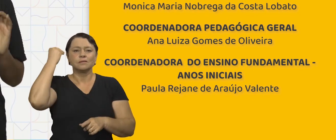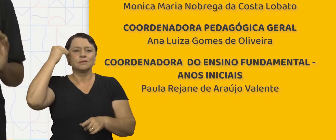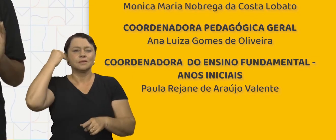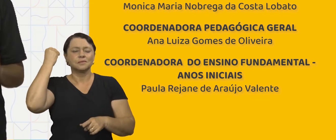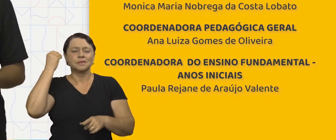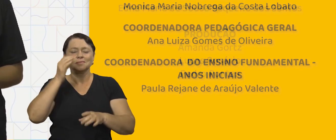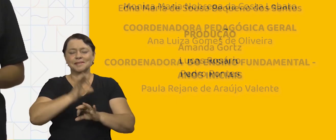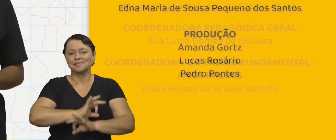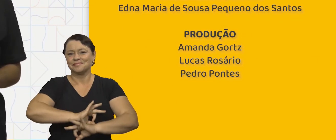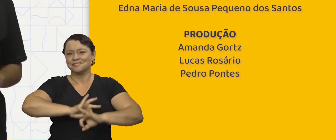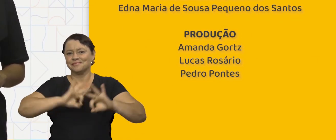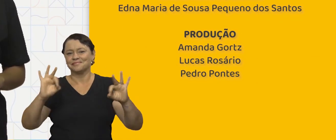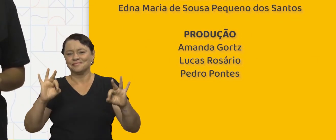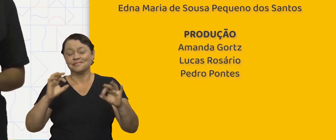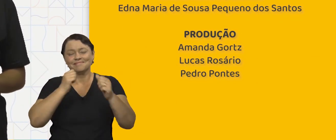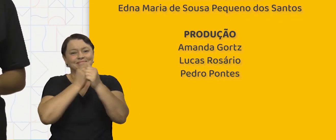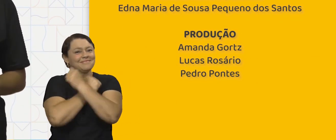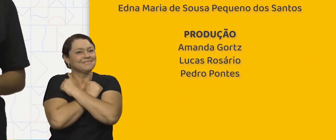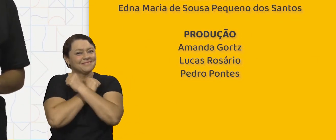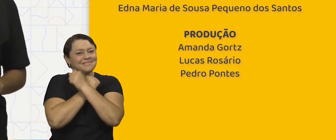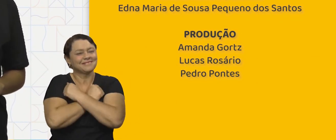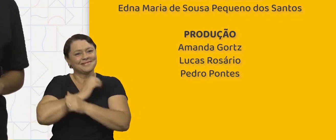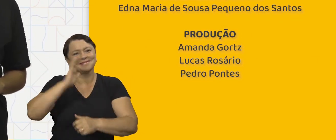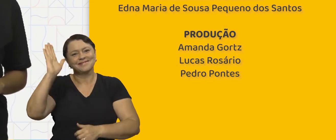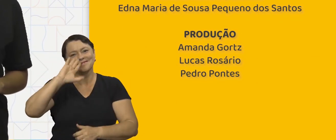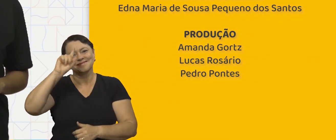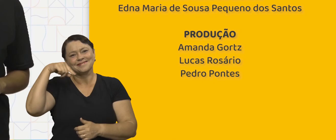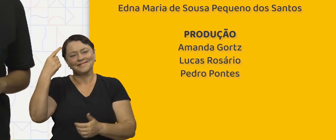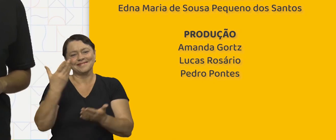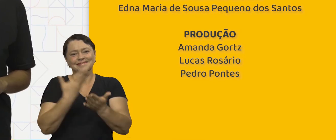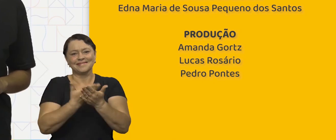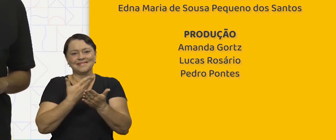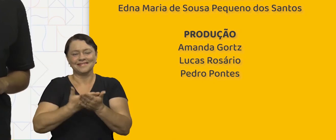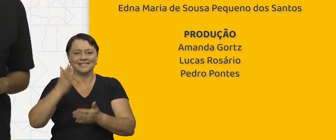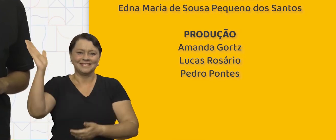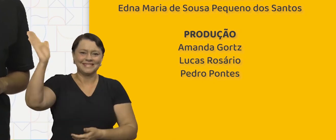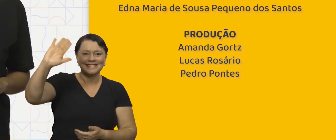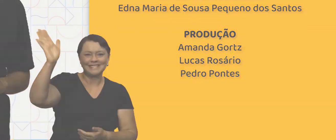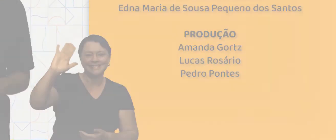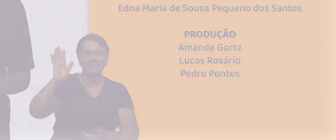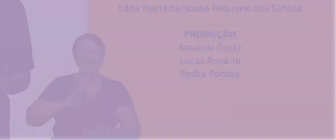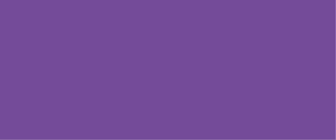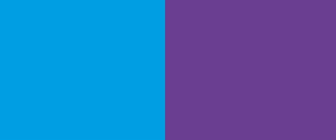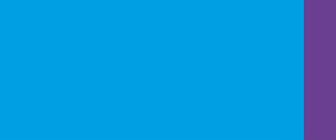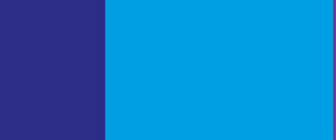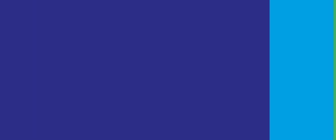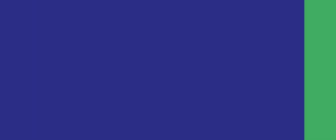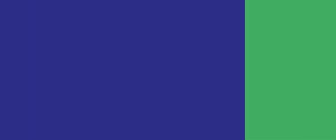sido um sucesso. Um grande abraço e até a próxima aula. Tchau!